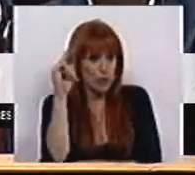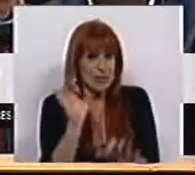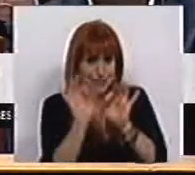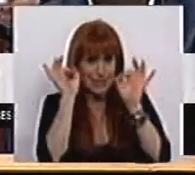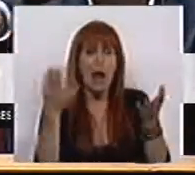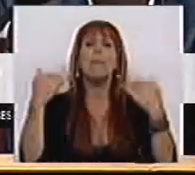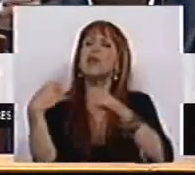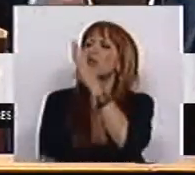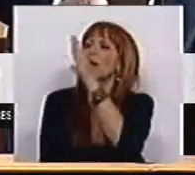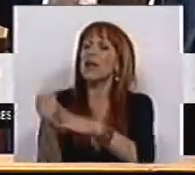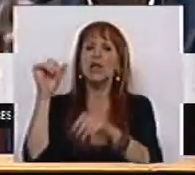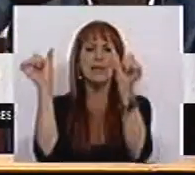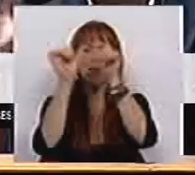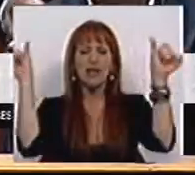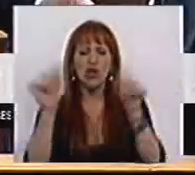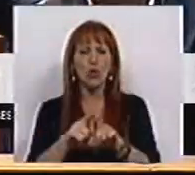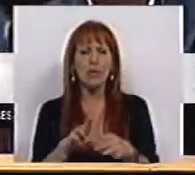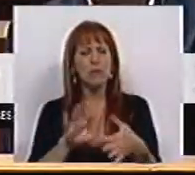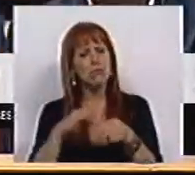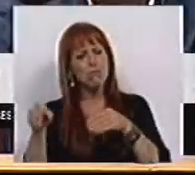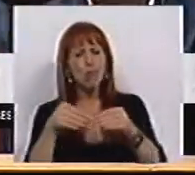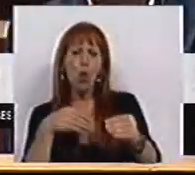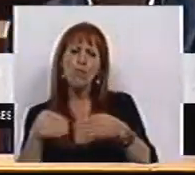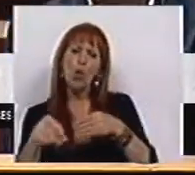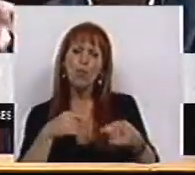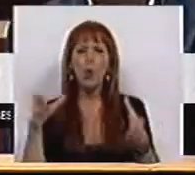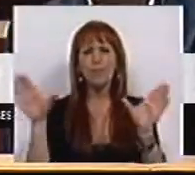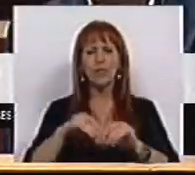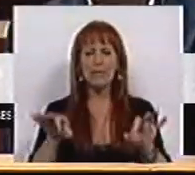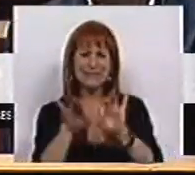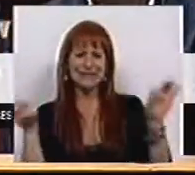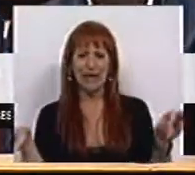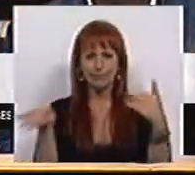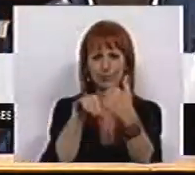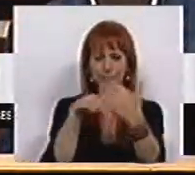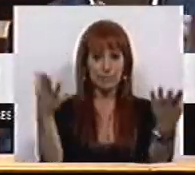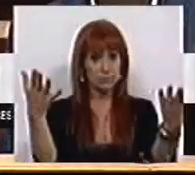professores, mas criando um sistema mais flexível e mais equitativo.